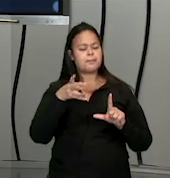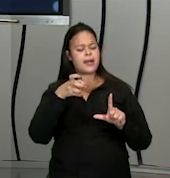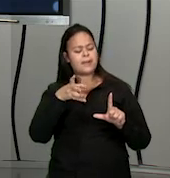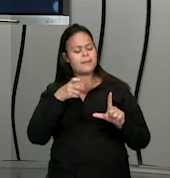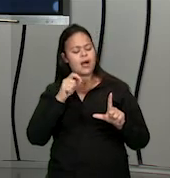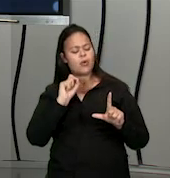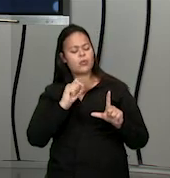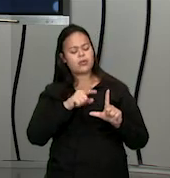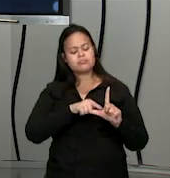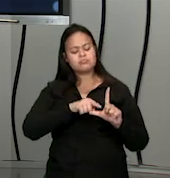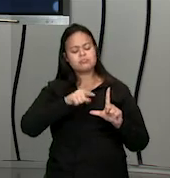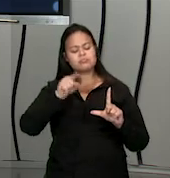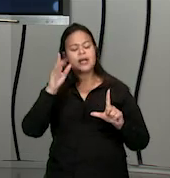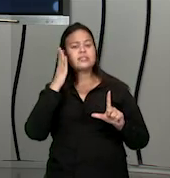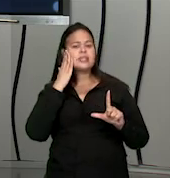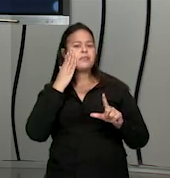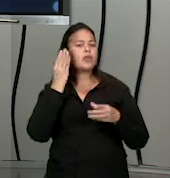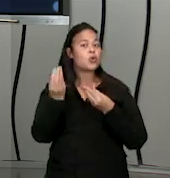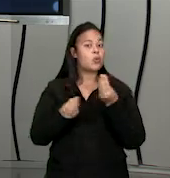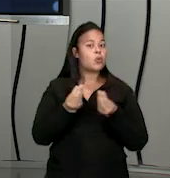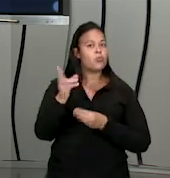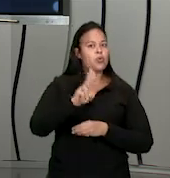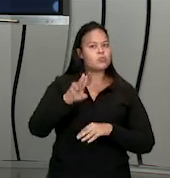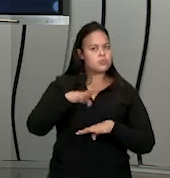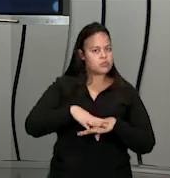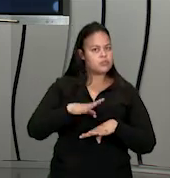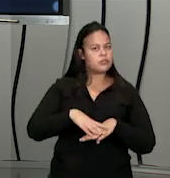os gráficos, saber o gráfico de cada função.